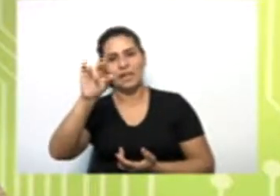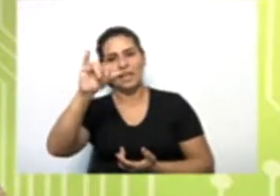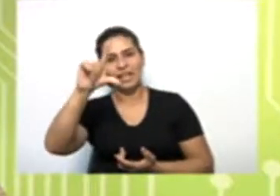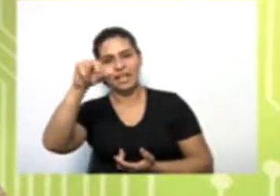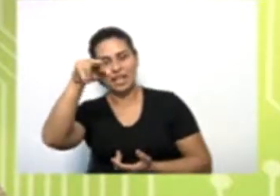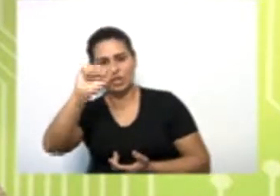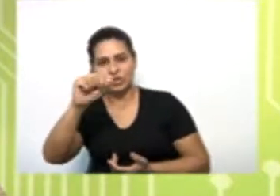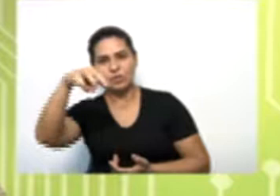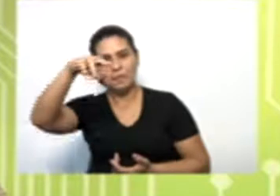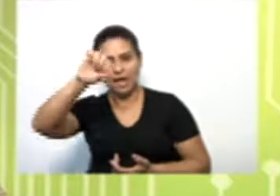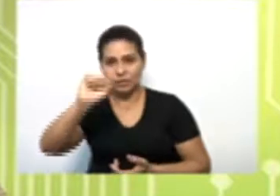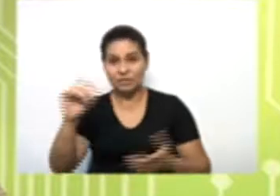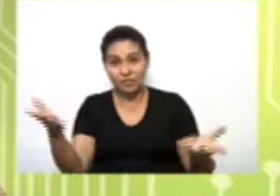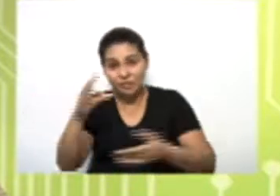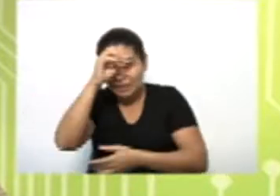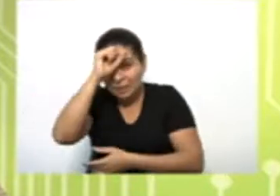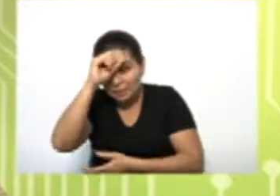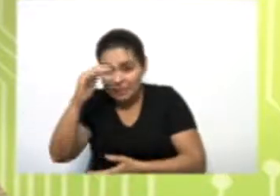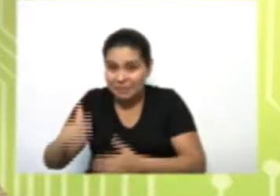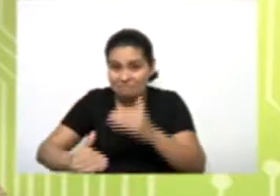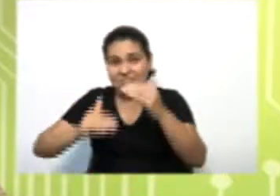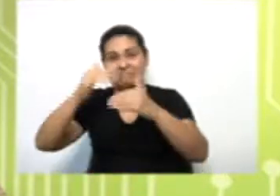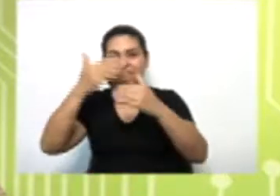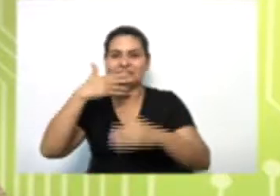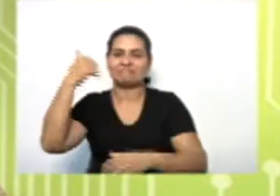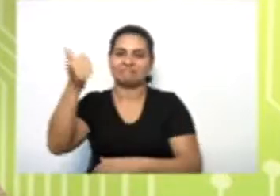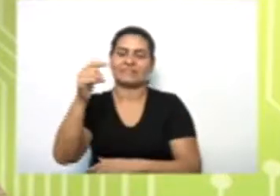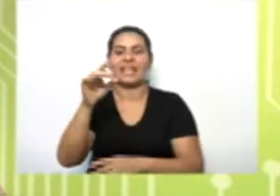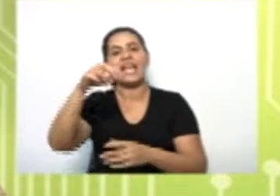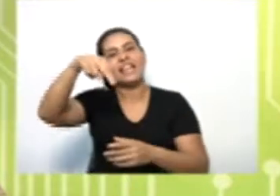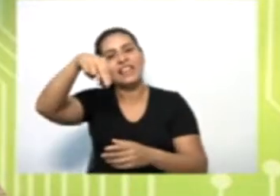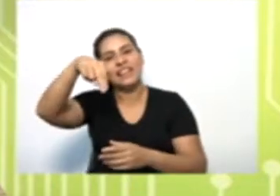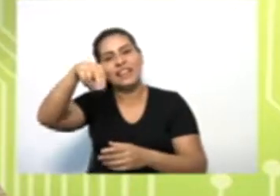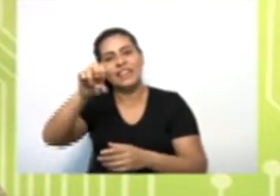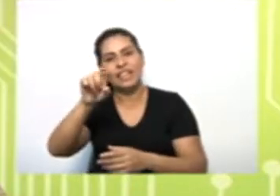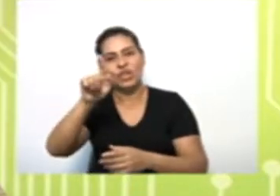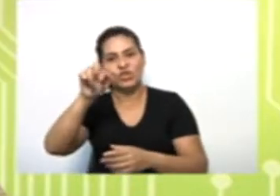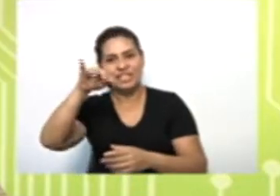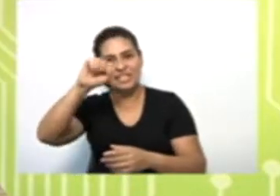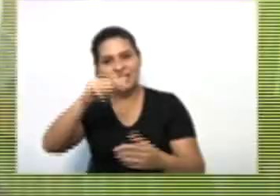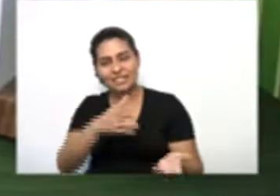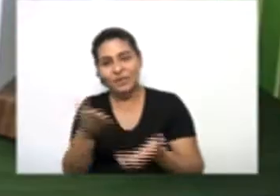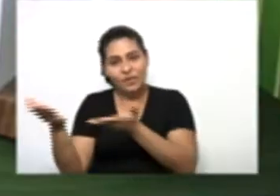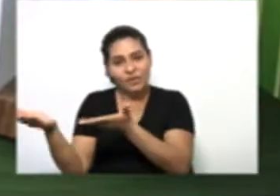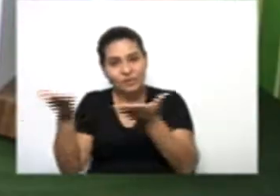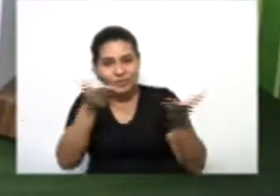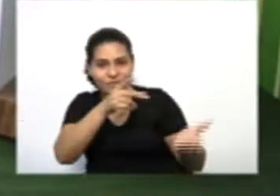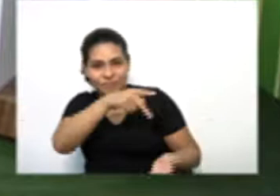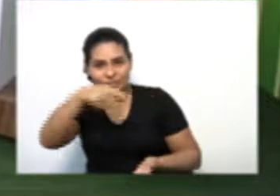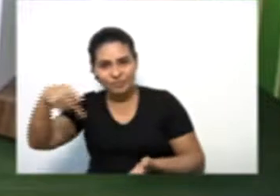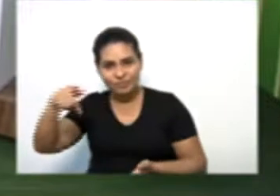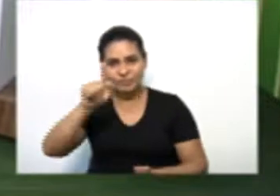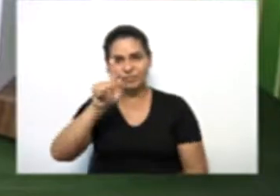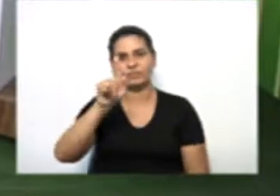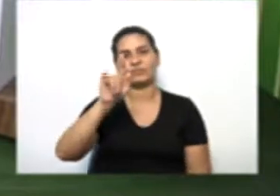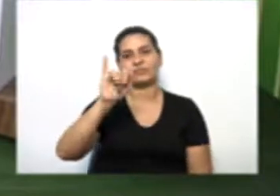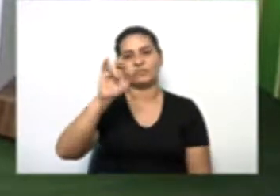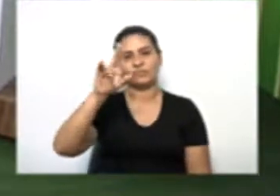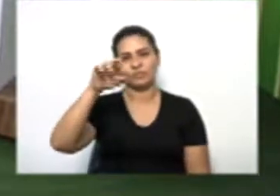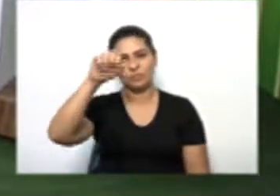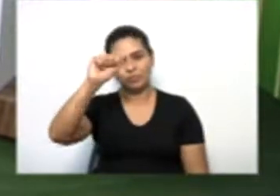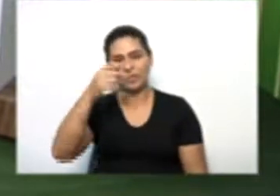para aprender cada vez mais sobre negociação, tá certo? Vou passar aqui para o nosso amigo professor Gilberto também para dar as